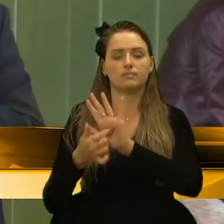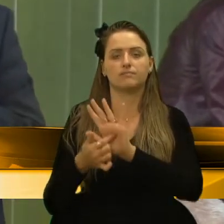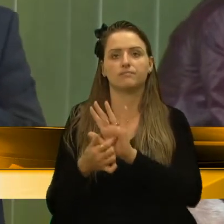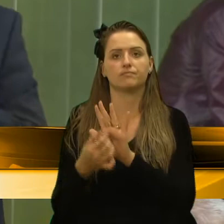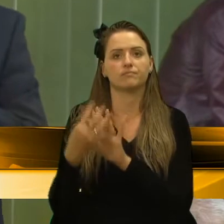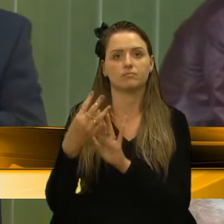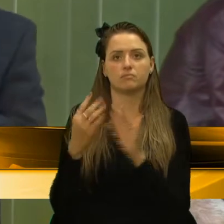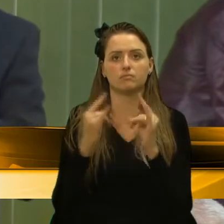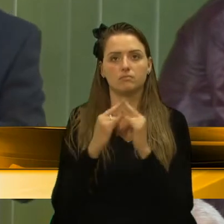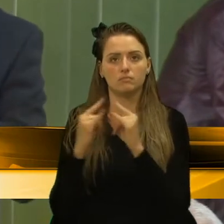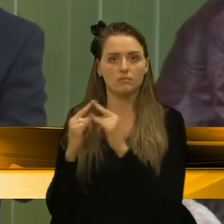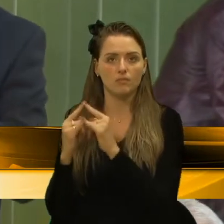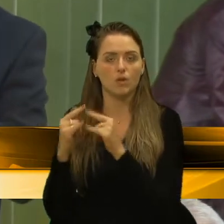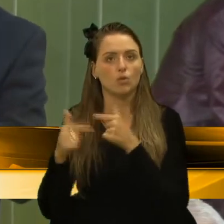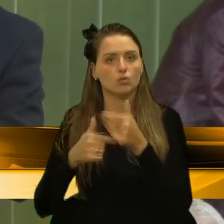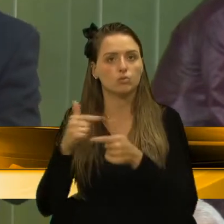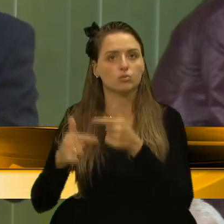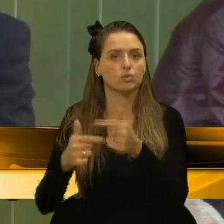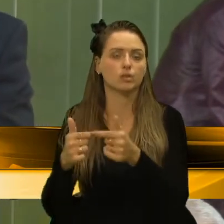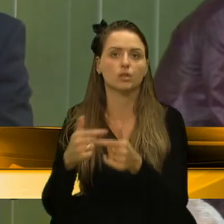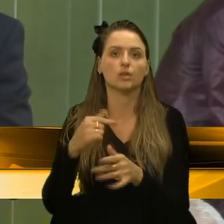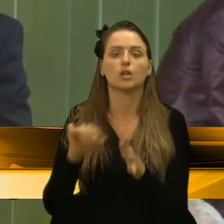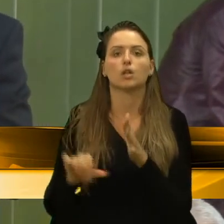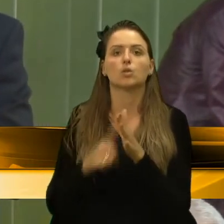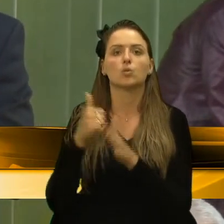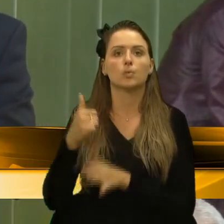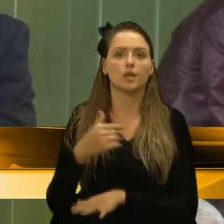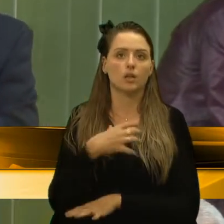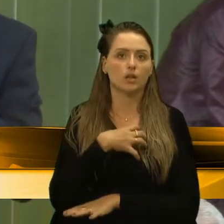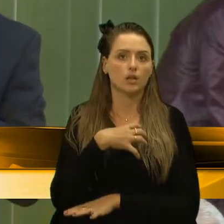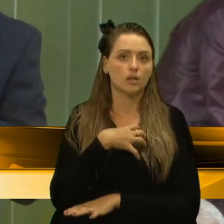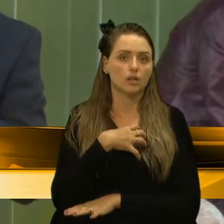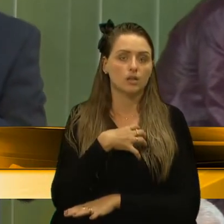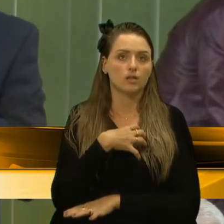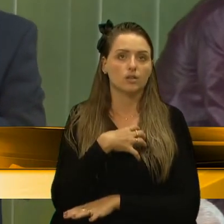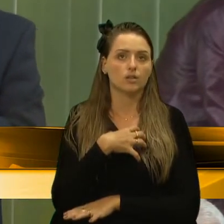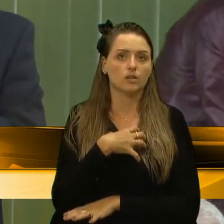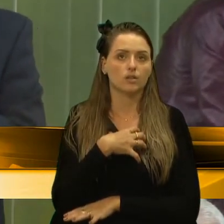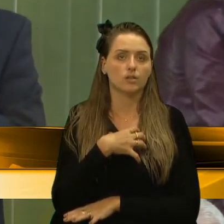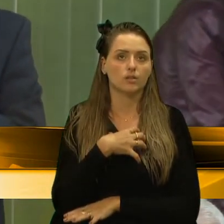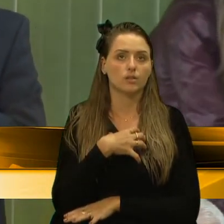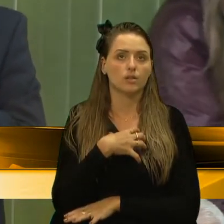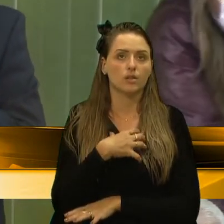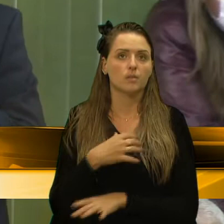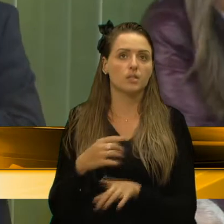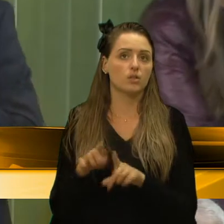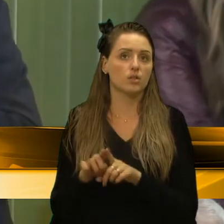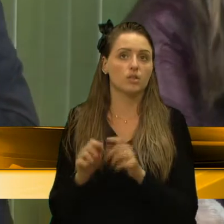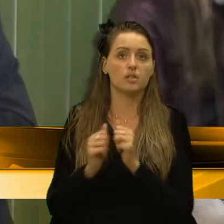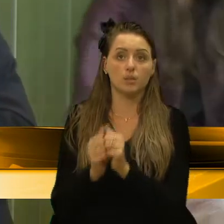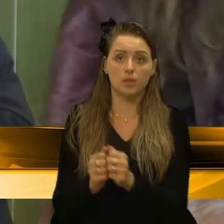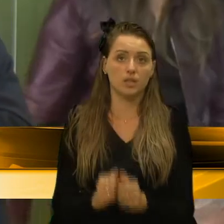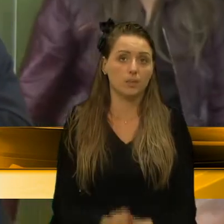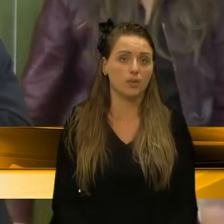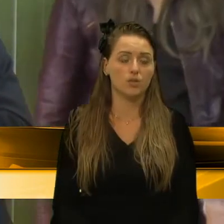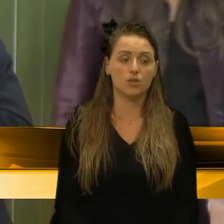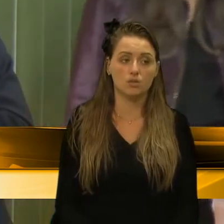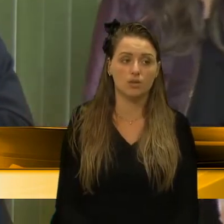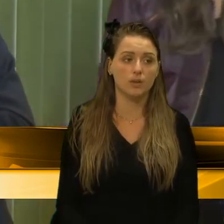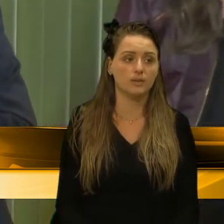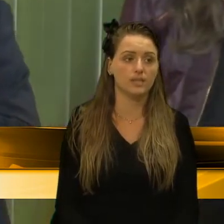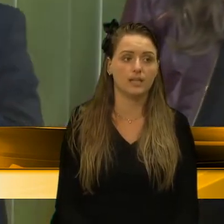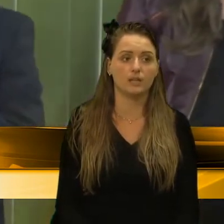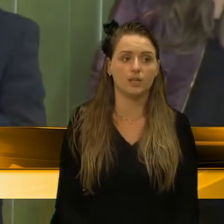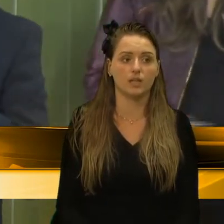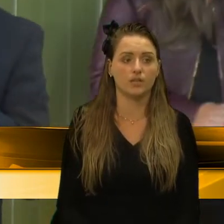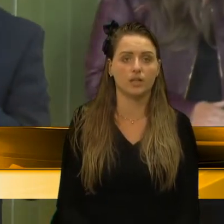órgãos funcionando da melhor maneira possível. Se nós aqui aprovarmos como bem imaterial